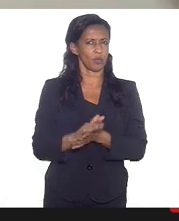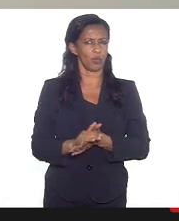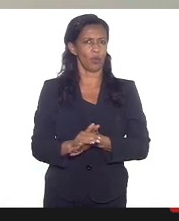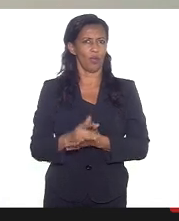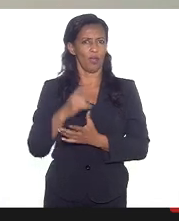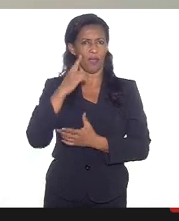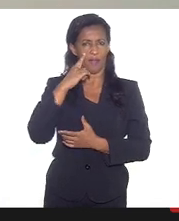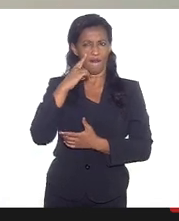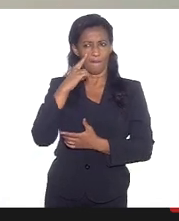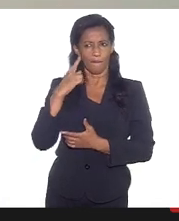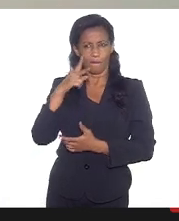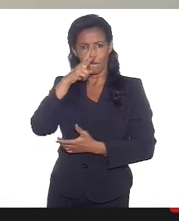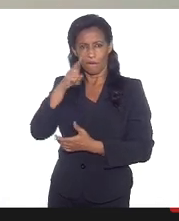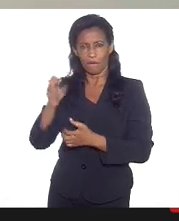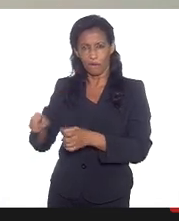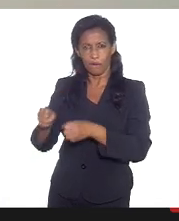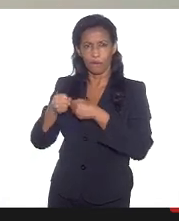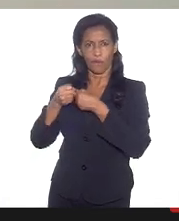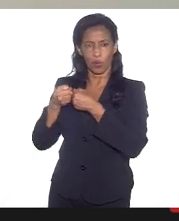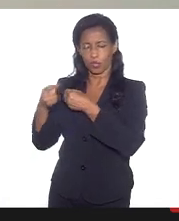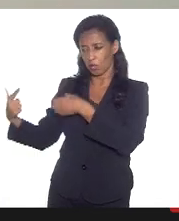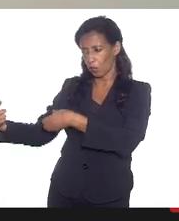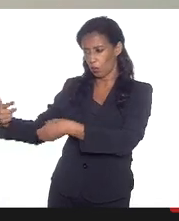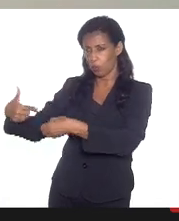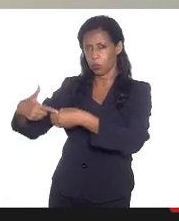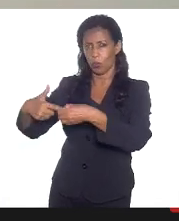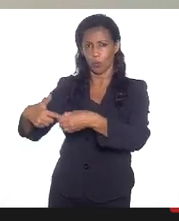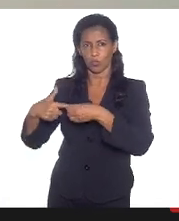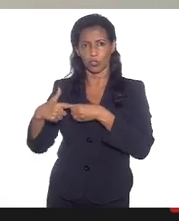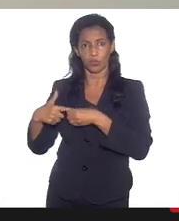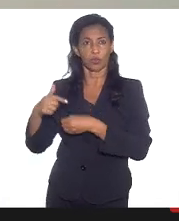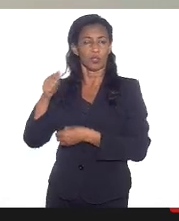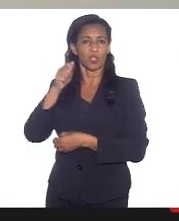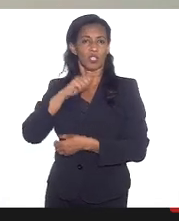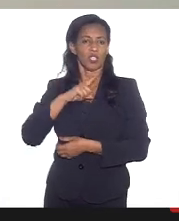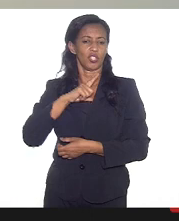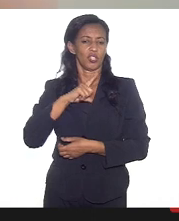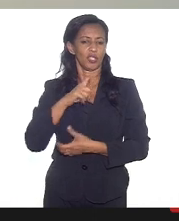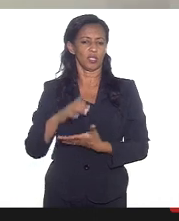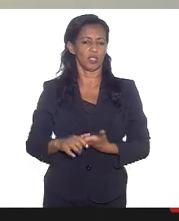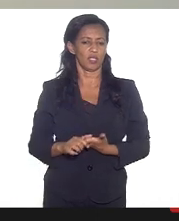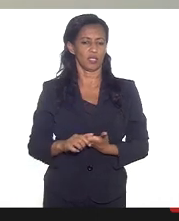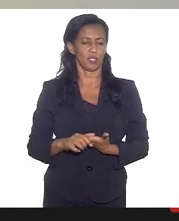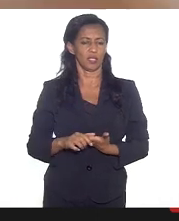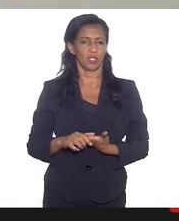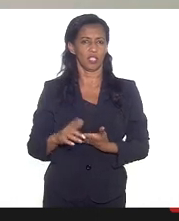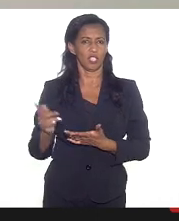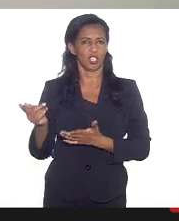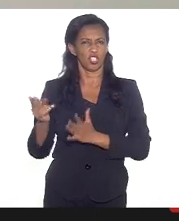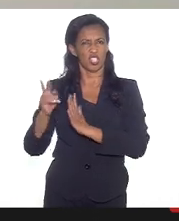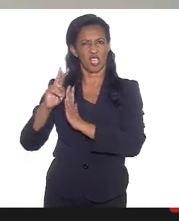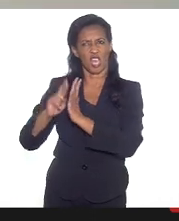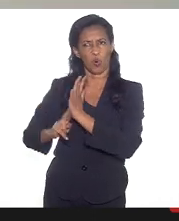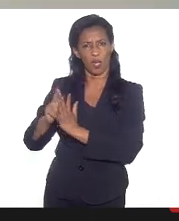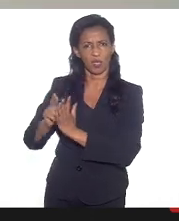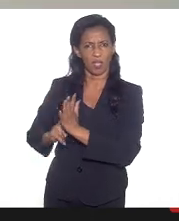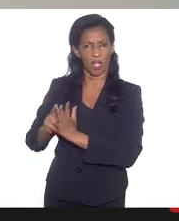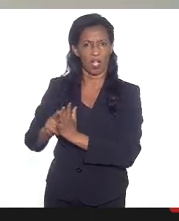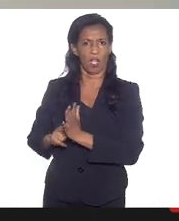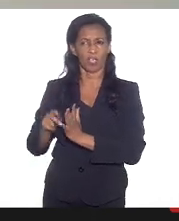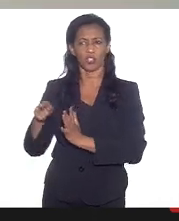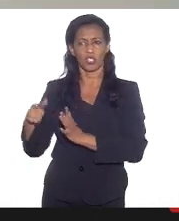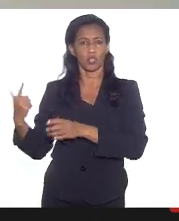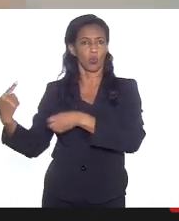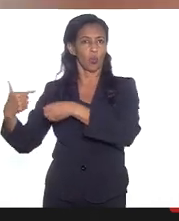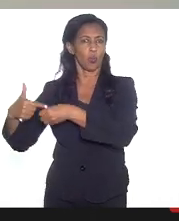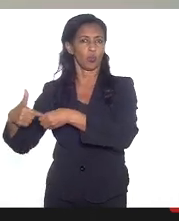pegar o combustível que tinha sido apreendido em modo assim, de ilicitude, irregularidade, e esse